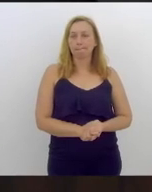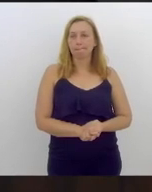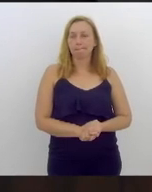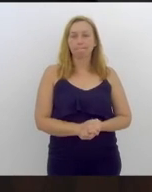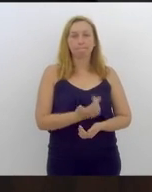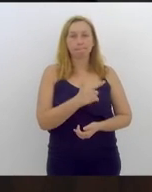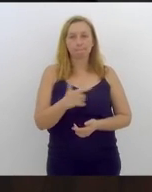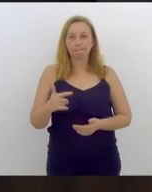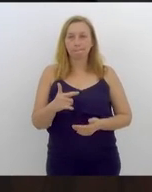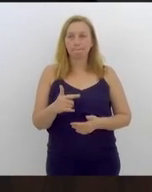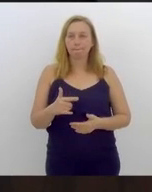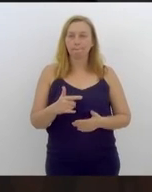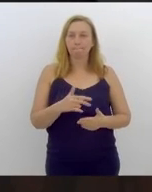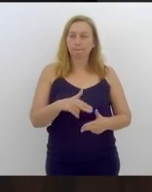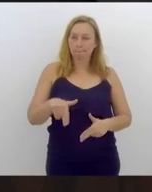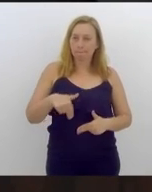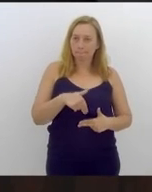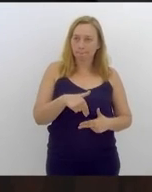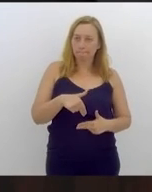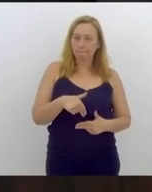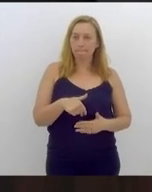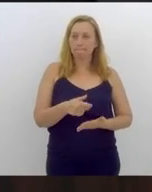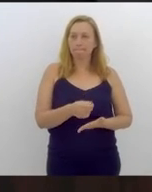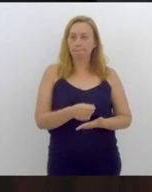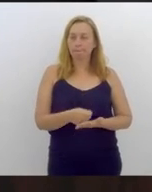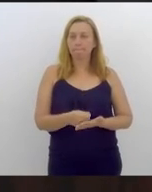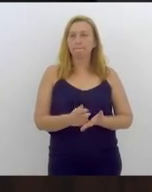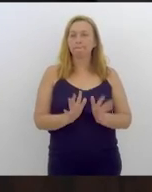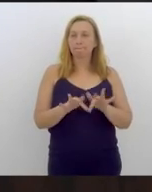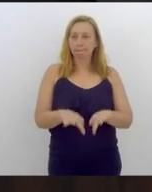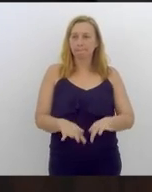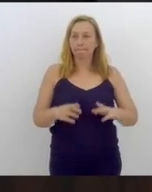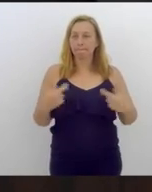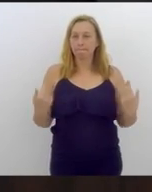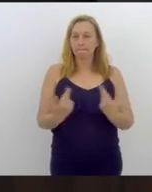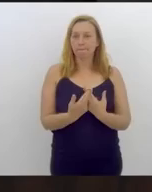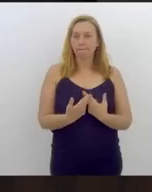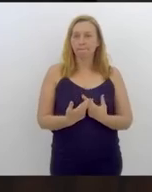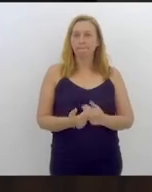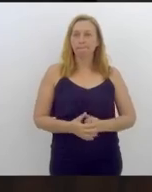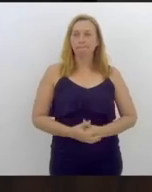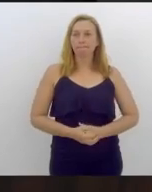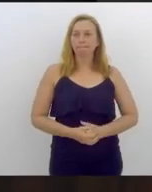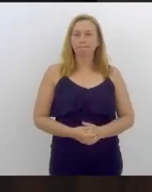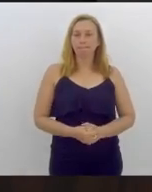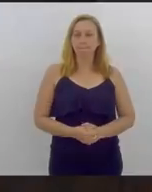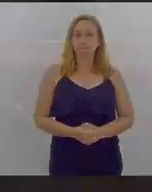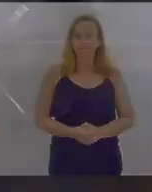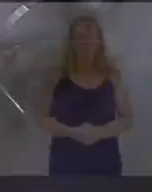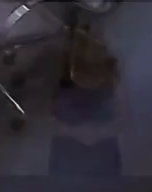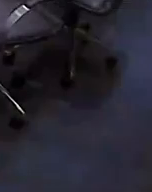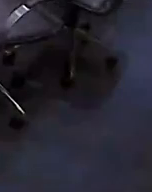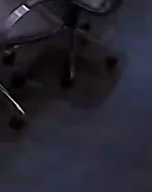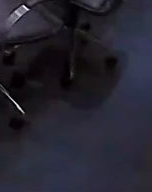não havendo mais orador escrito Presidente encerra a sessão está encerrado a sessão